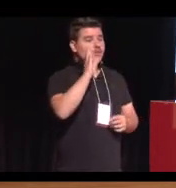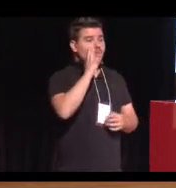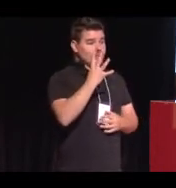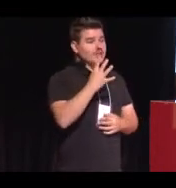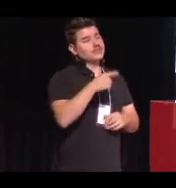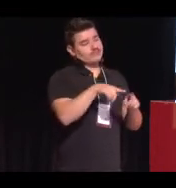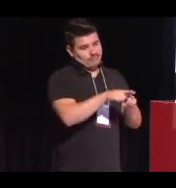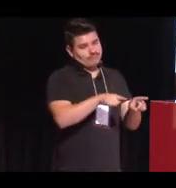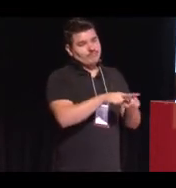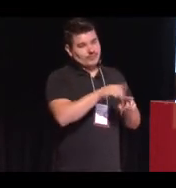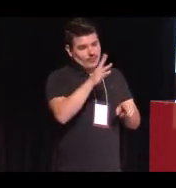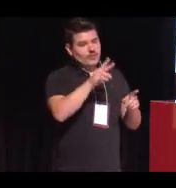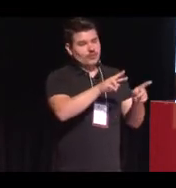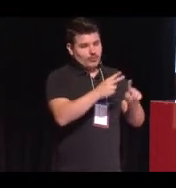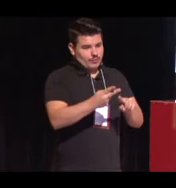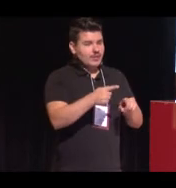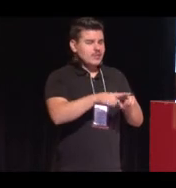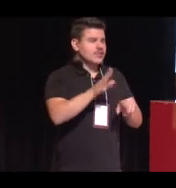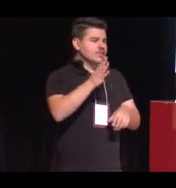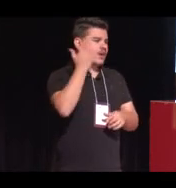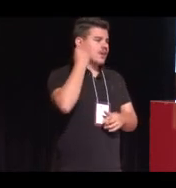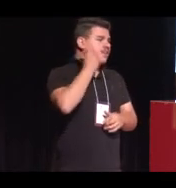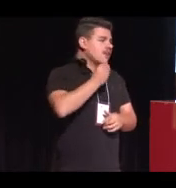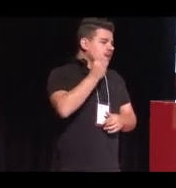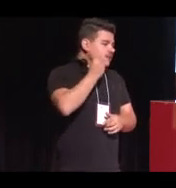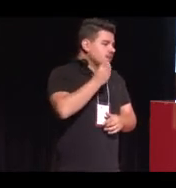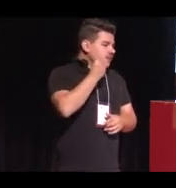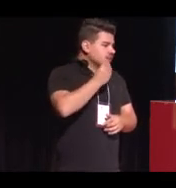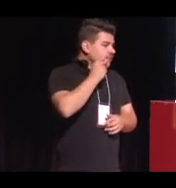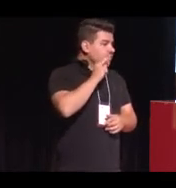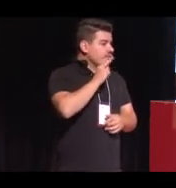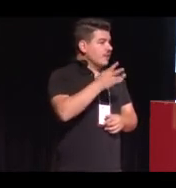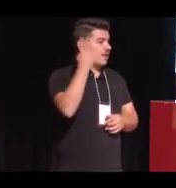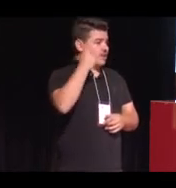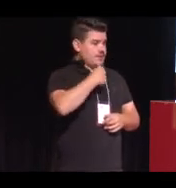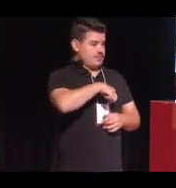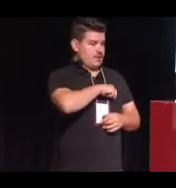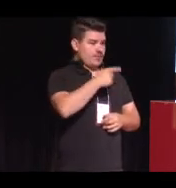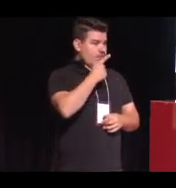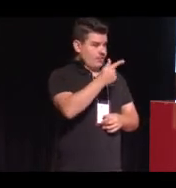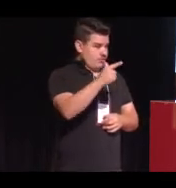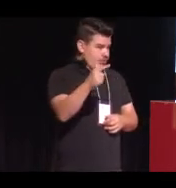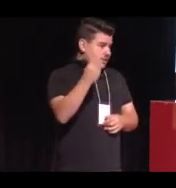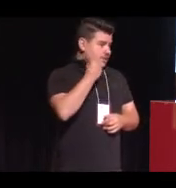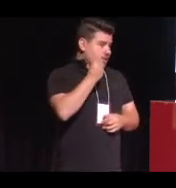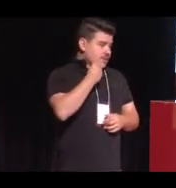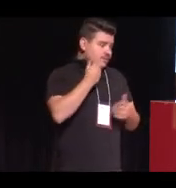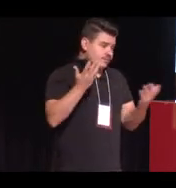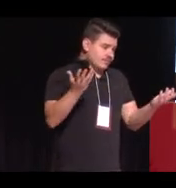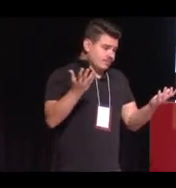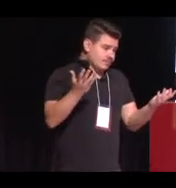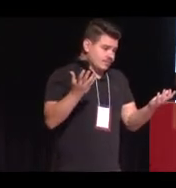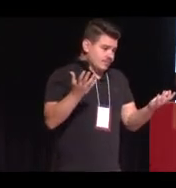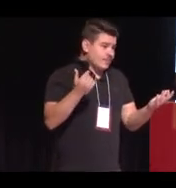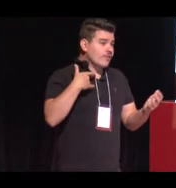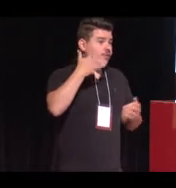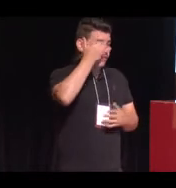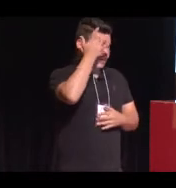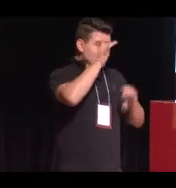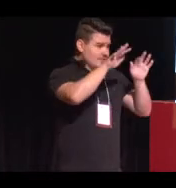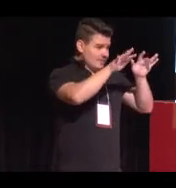também. Cobertura de teste também, mas eu já dei um spoiler falando que não tinha teste, então foi fácil avaliar